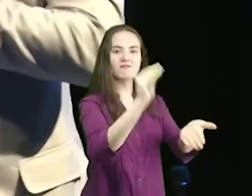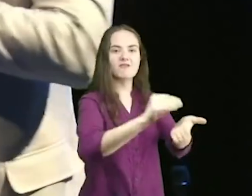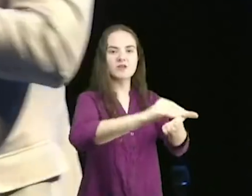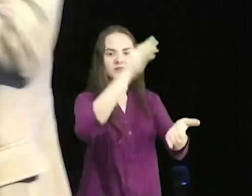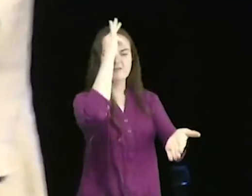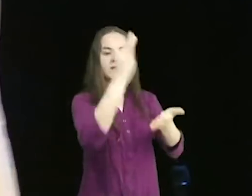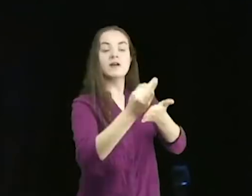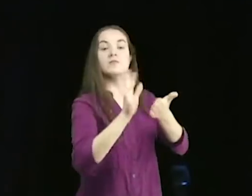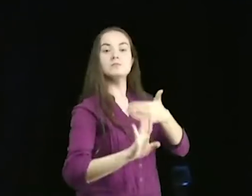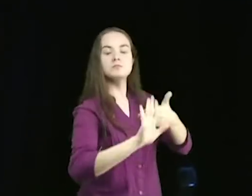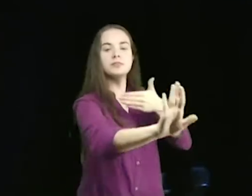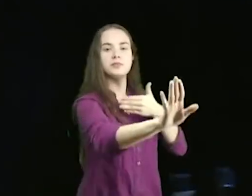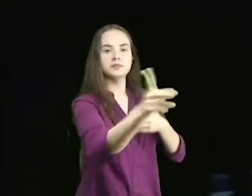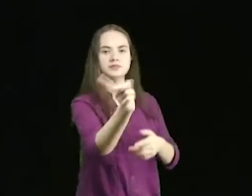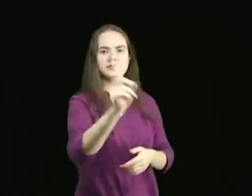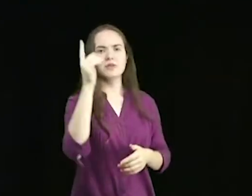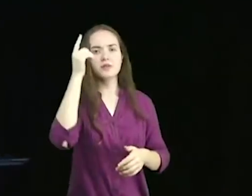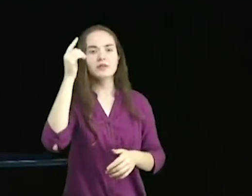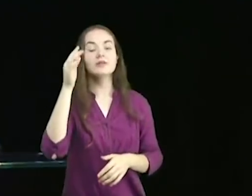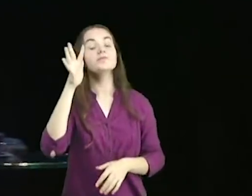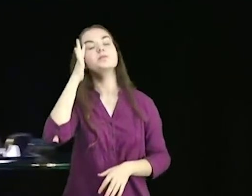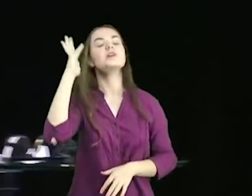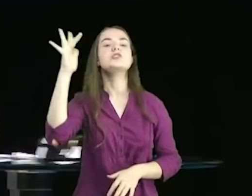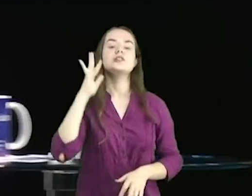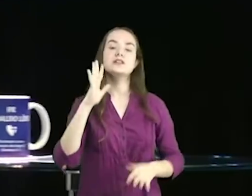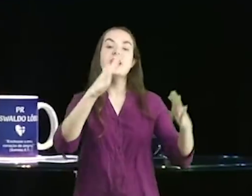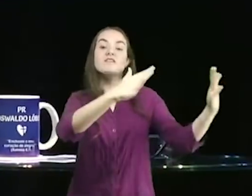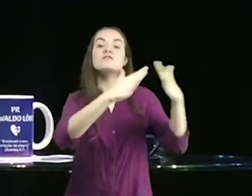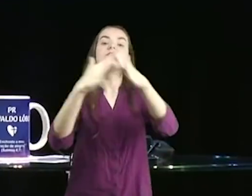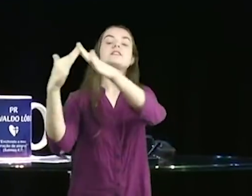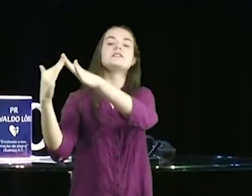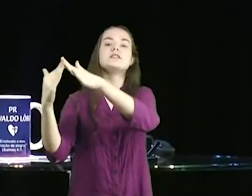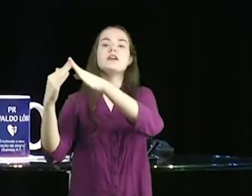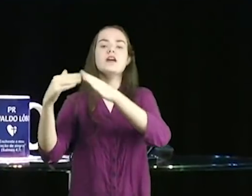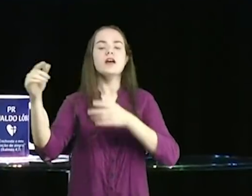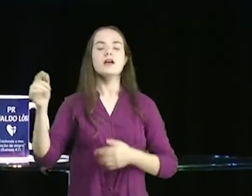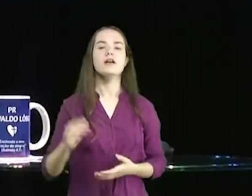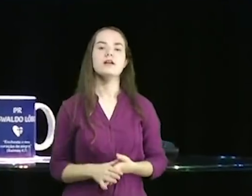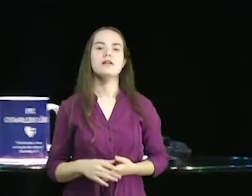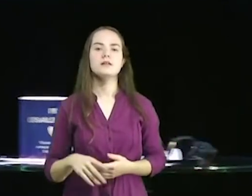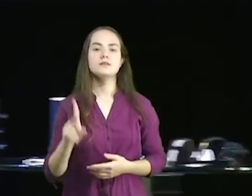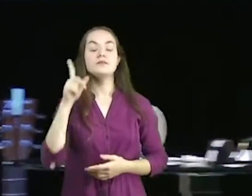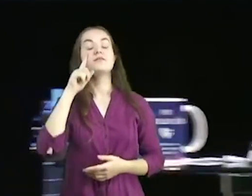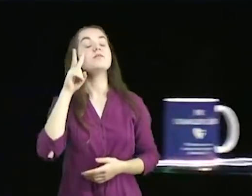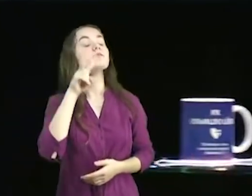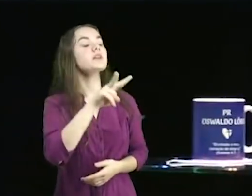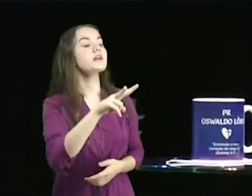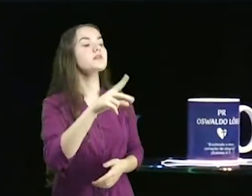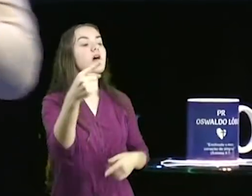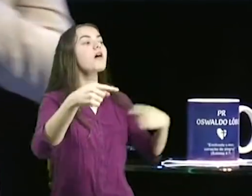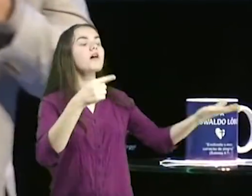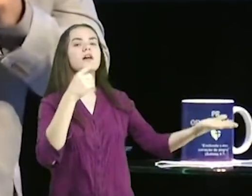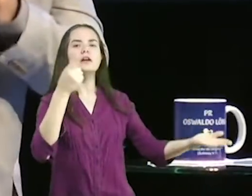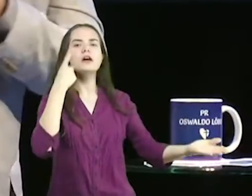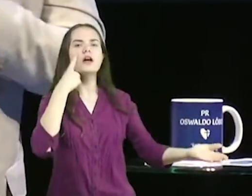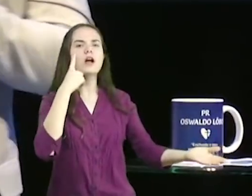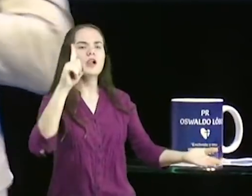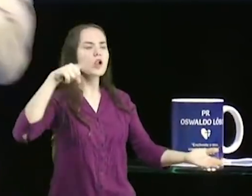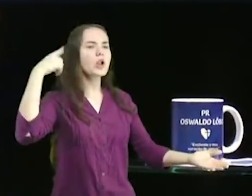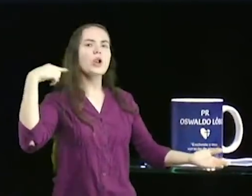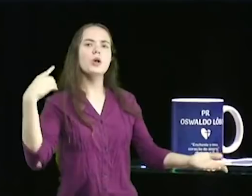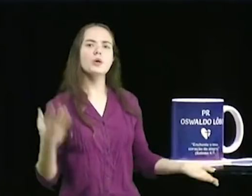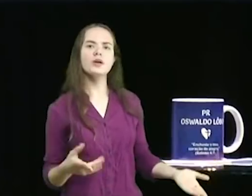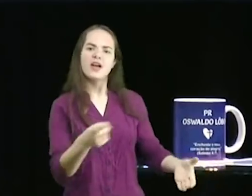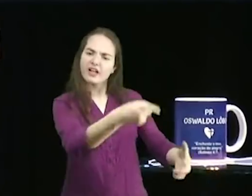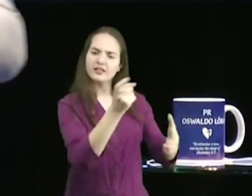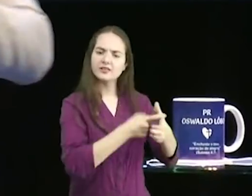fico imaginando as vizinhas, essa maluca aí, está endividada. Os filhos vão ser vendidos como escravos. A vizinhança toda sabendo